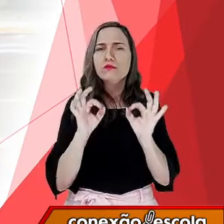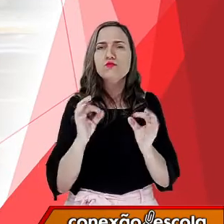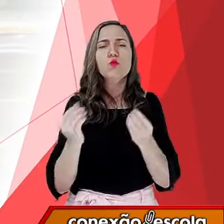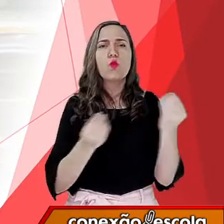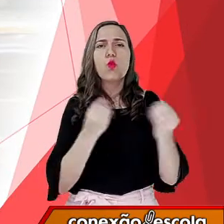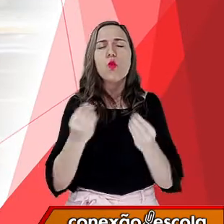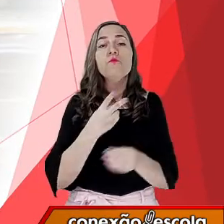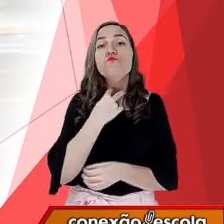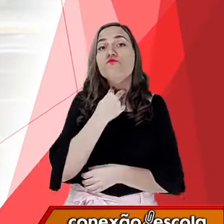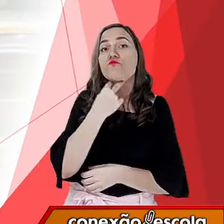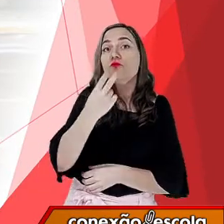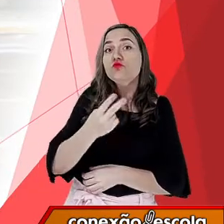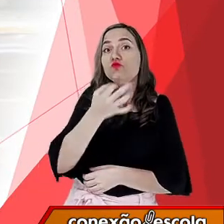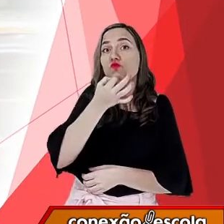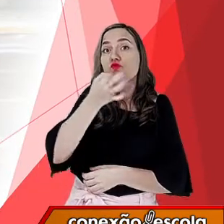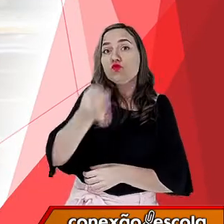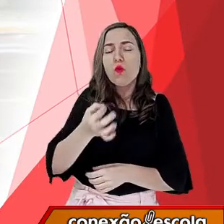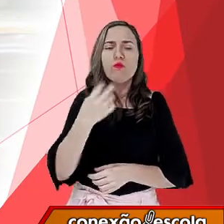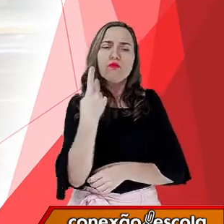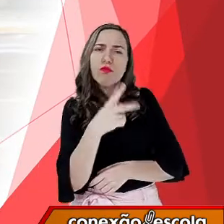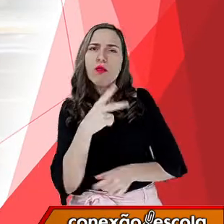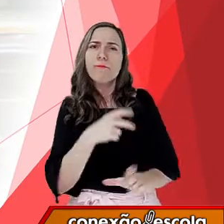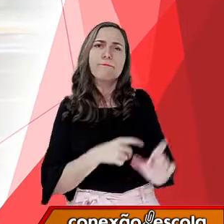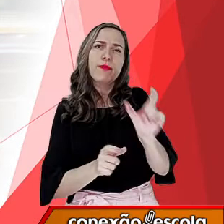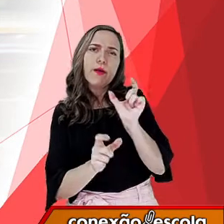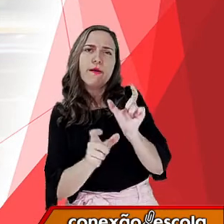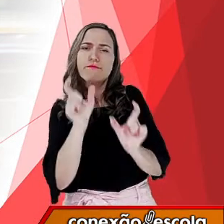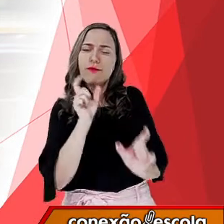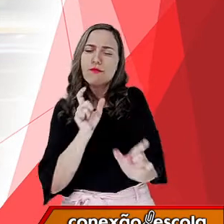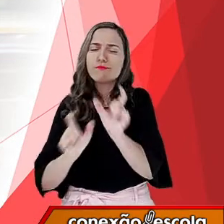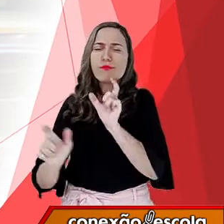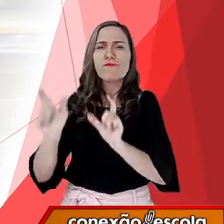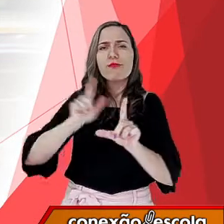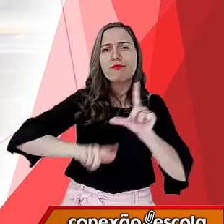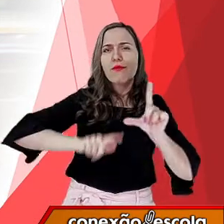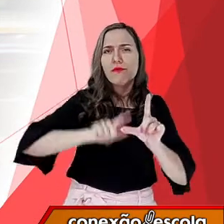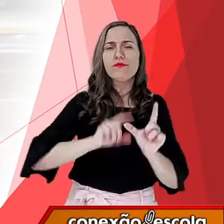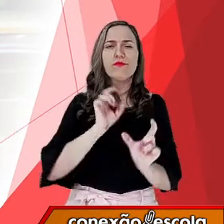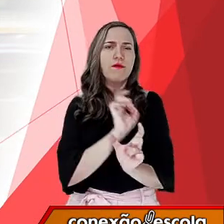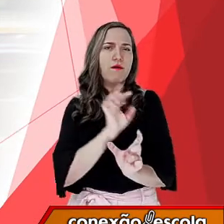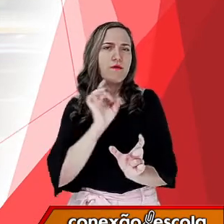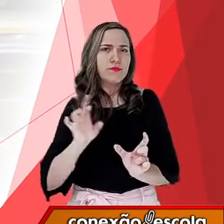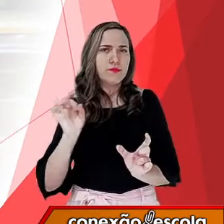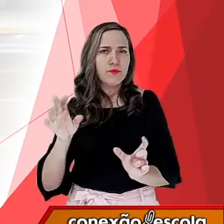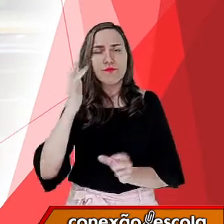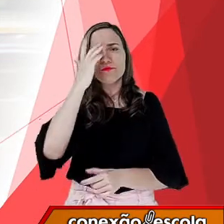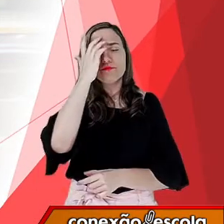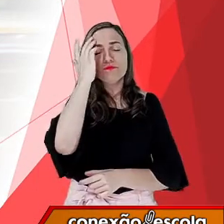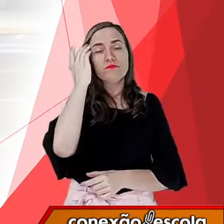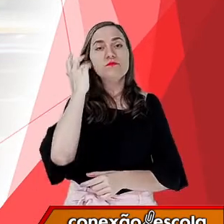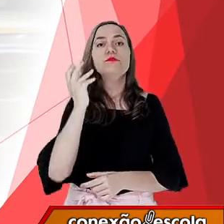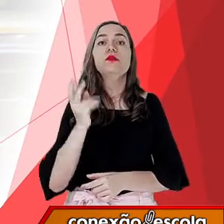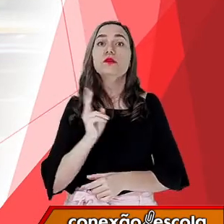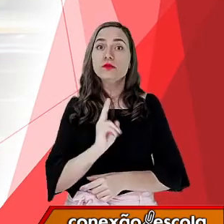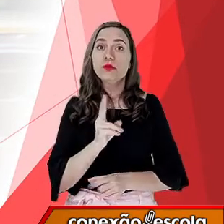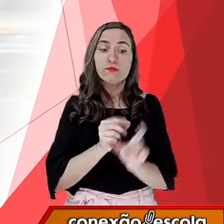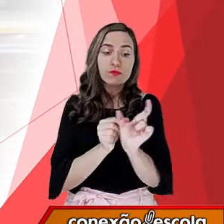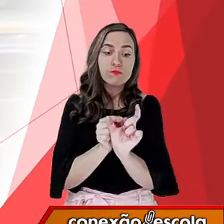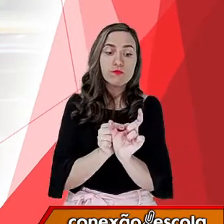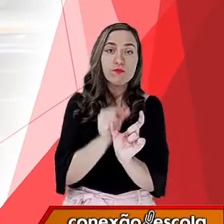aos sons das letras e palavras. Toda sílaba precisa de uma vogal para